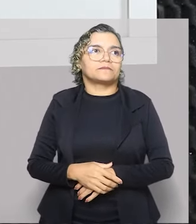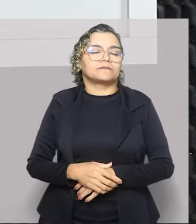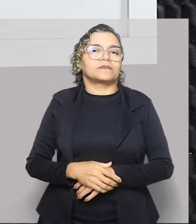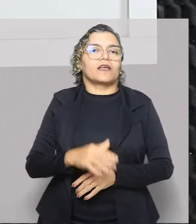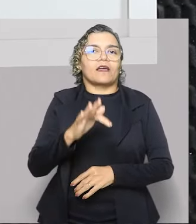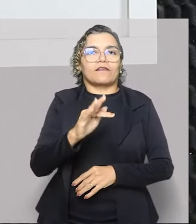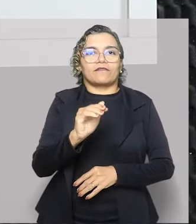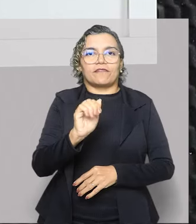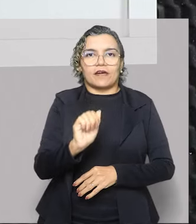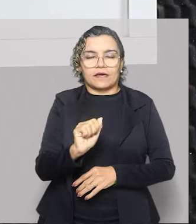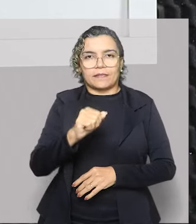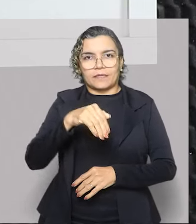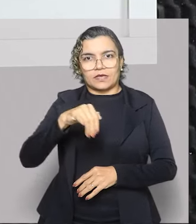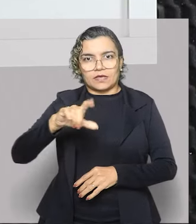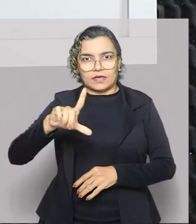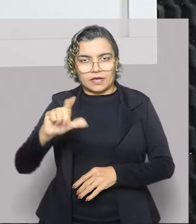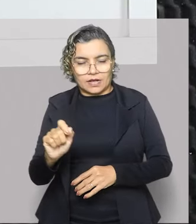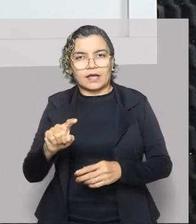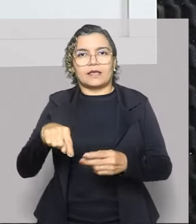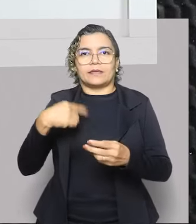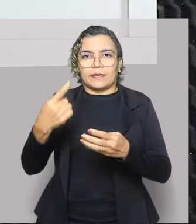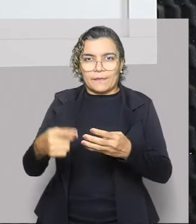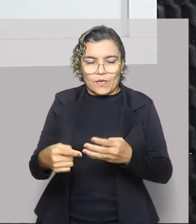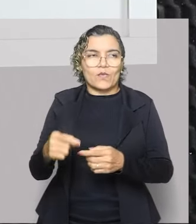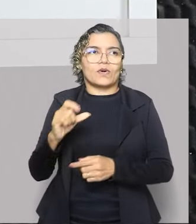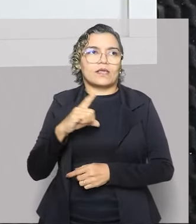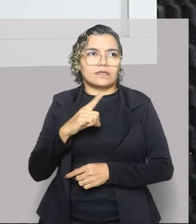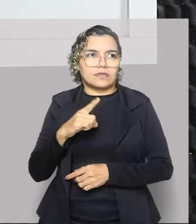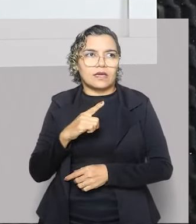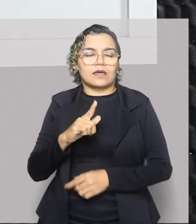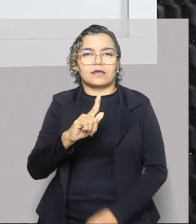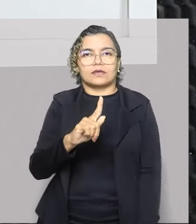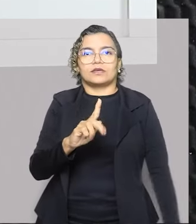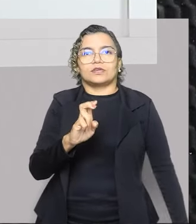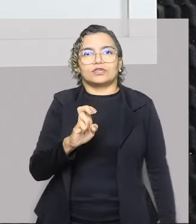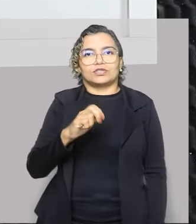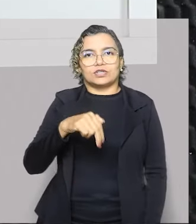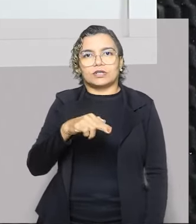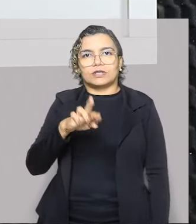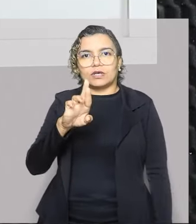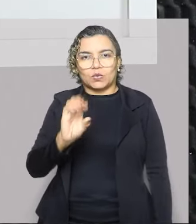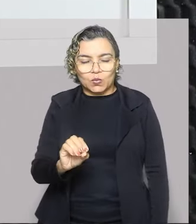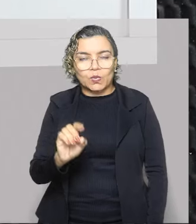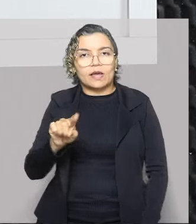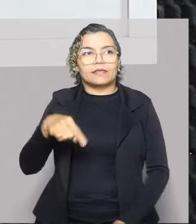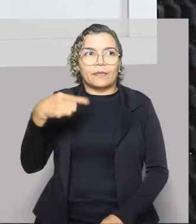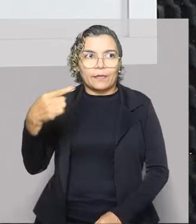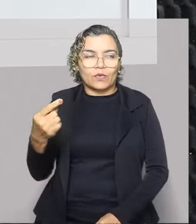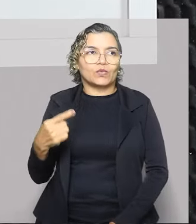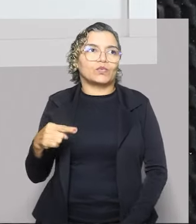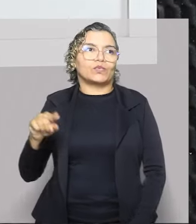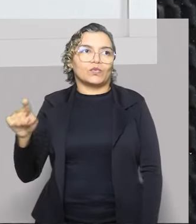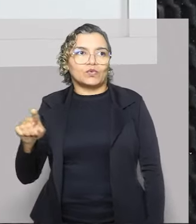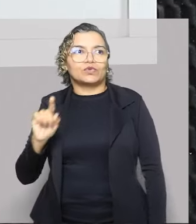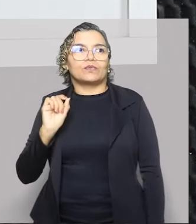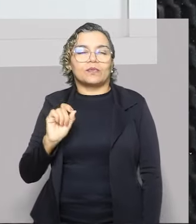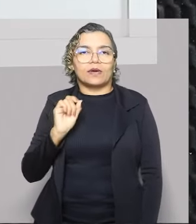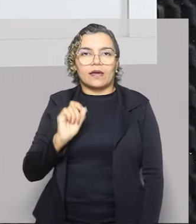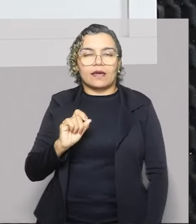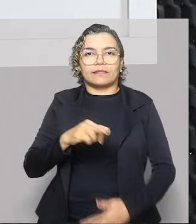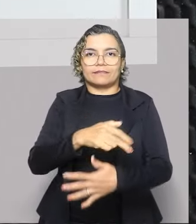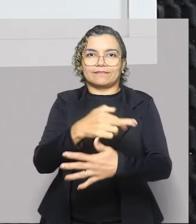família tá depois de família gênero e por por último a gente tem a